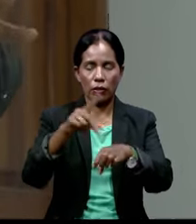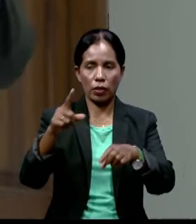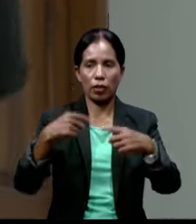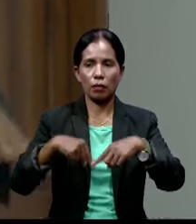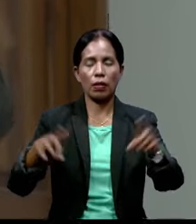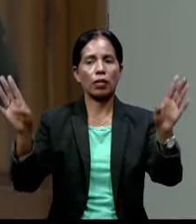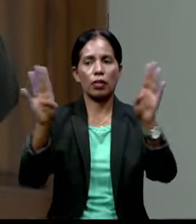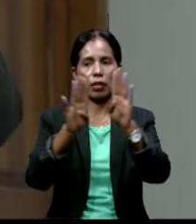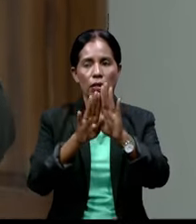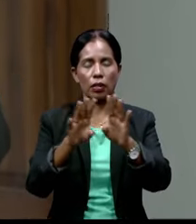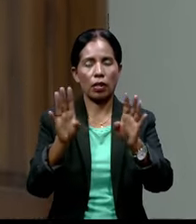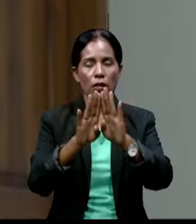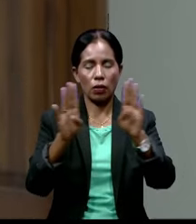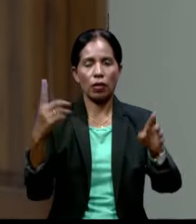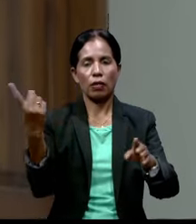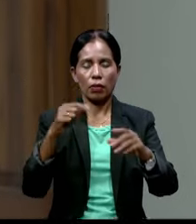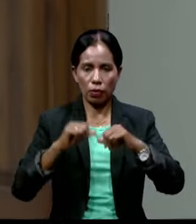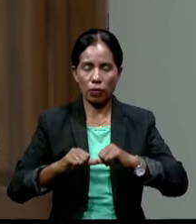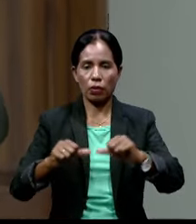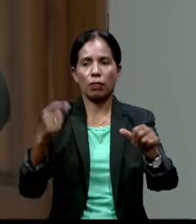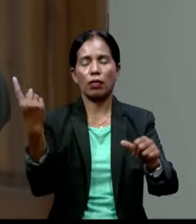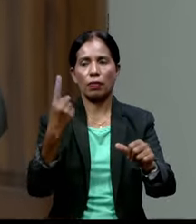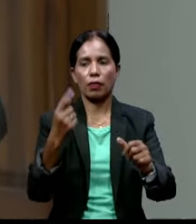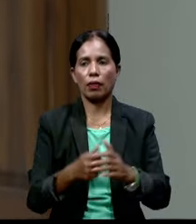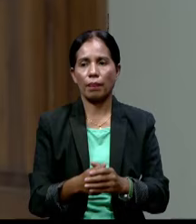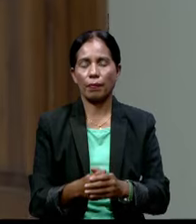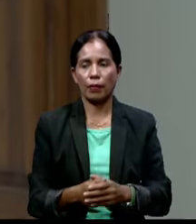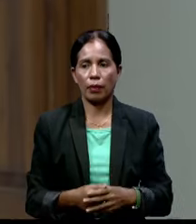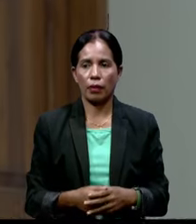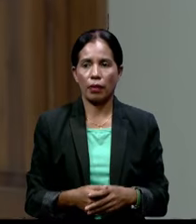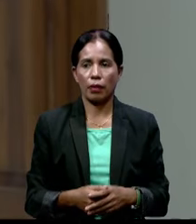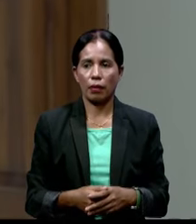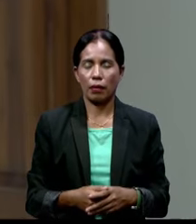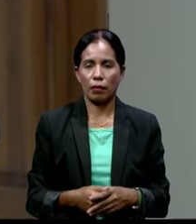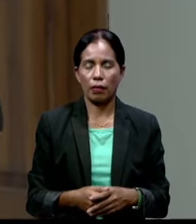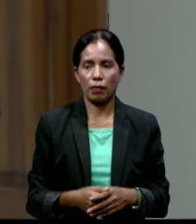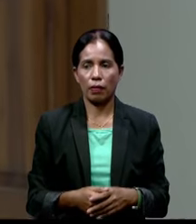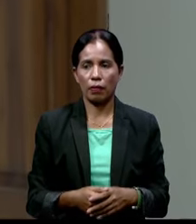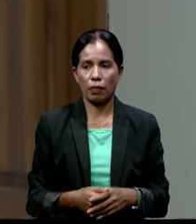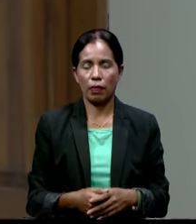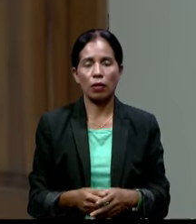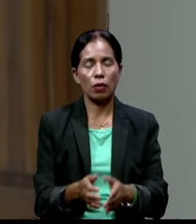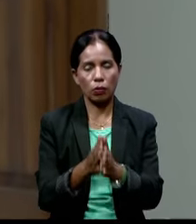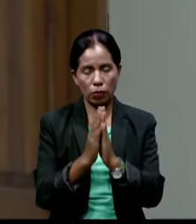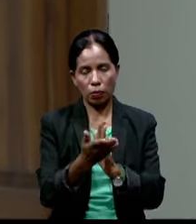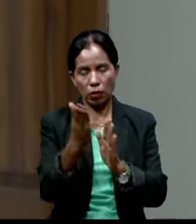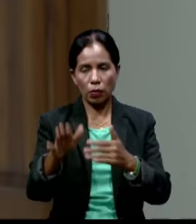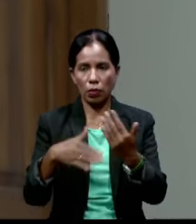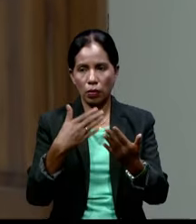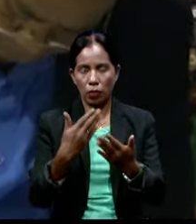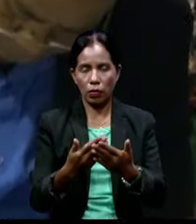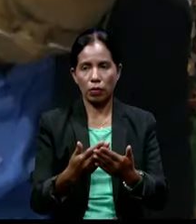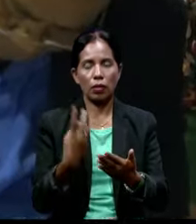Taca Teona, mas não que na Fatim, não é. Lá amanhã será. O senhor está a votar, ainda não está a